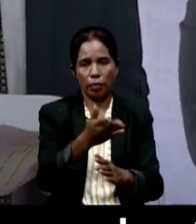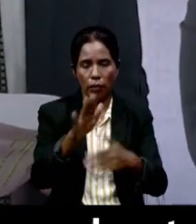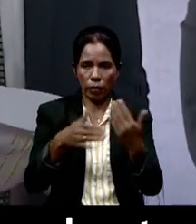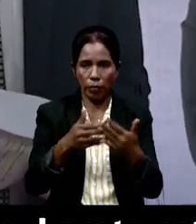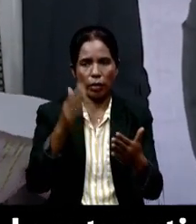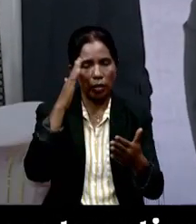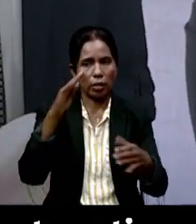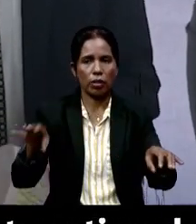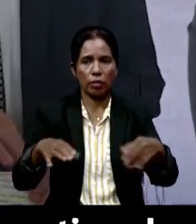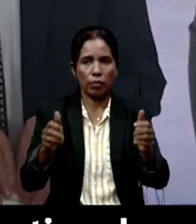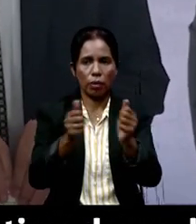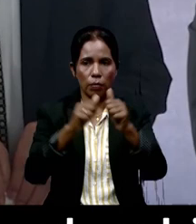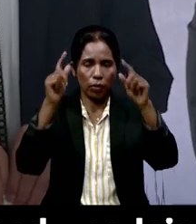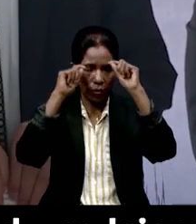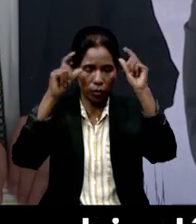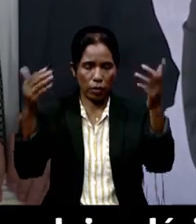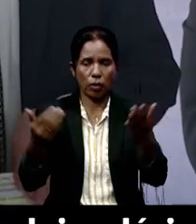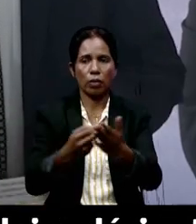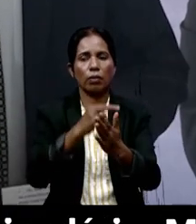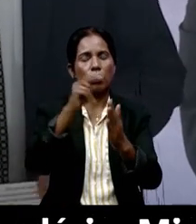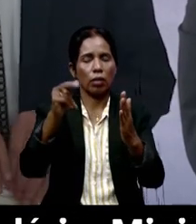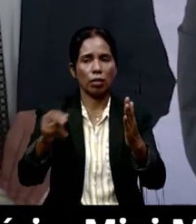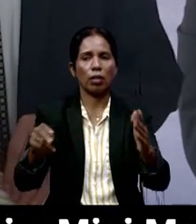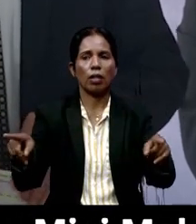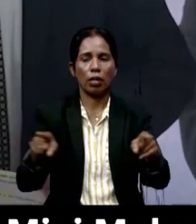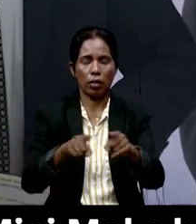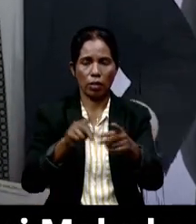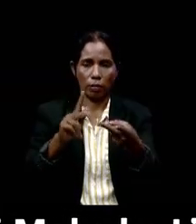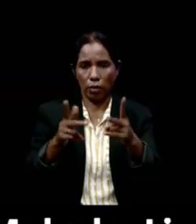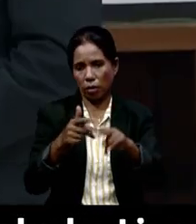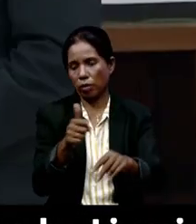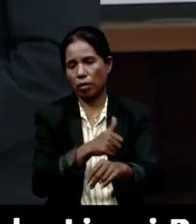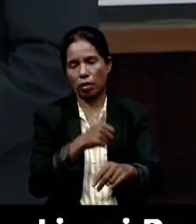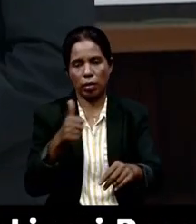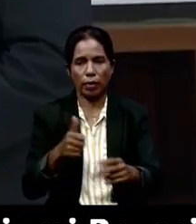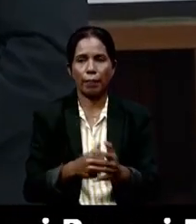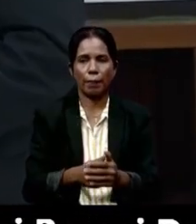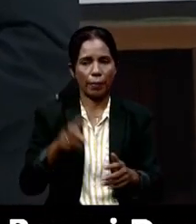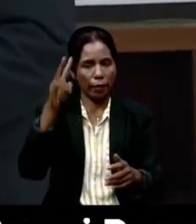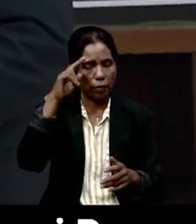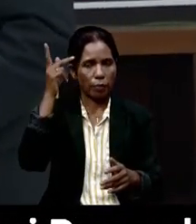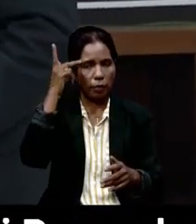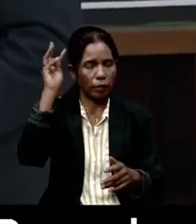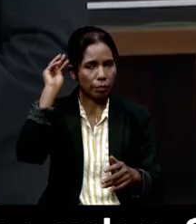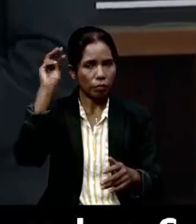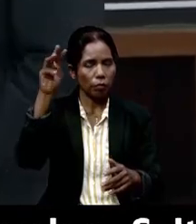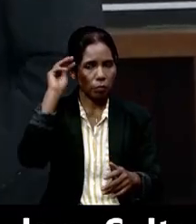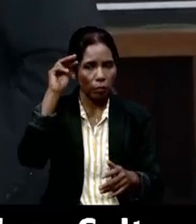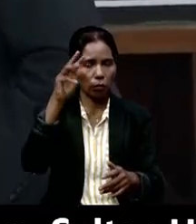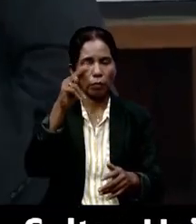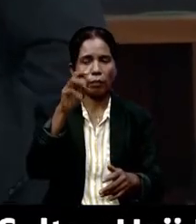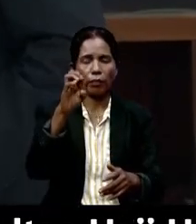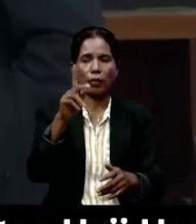que é a cooperação Timor-Leste ou Nova Zelândia, forte, renascemos parceiros de selo. Vice-primeiro-ministro no Ministro Negócio Estrangeiro,